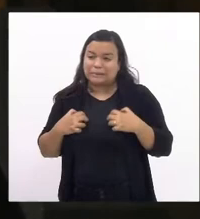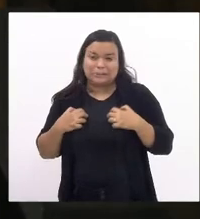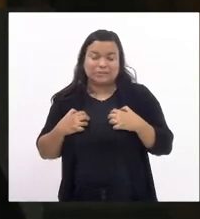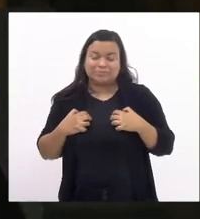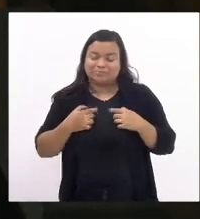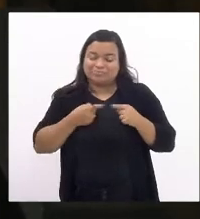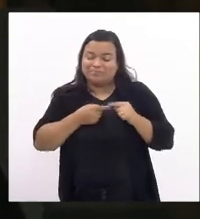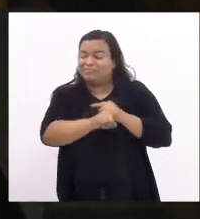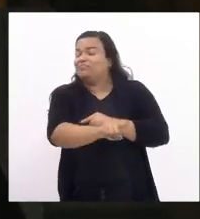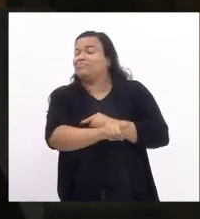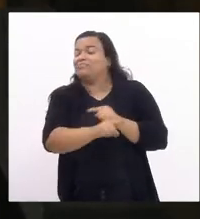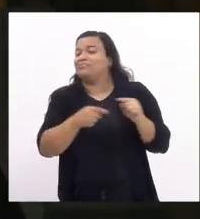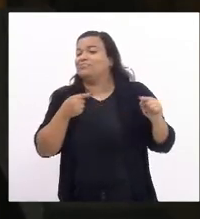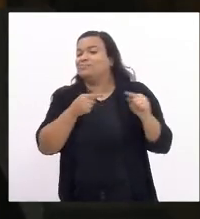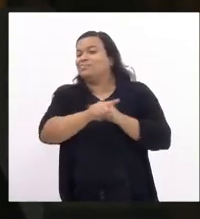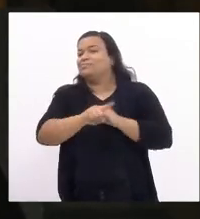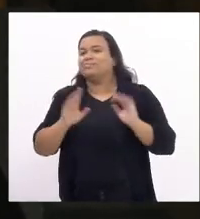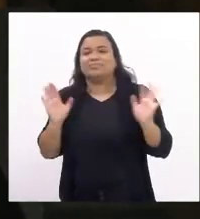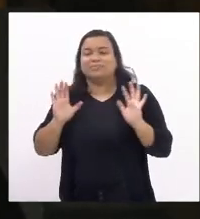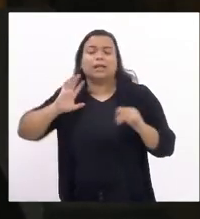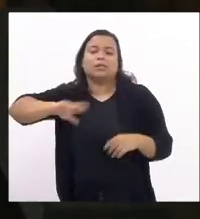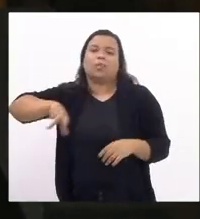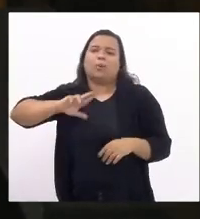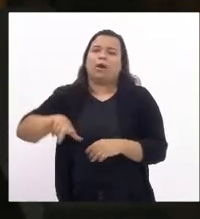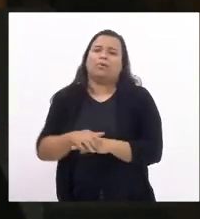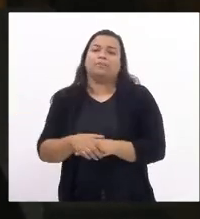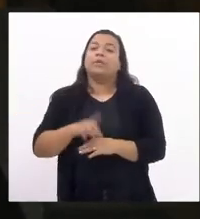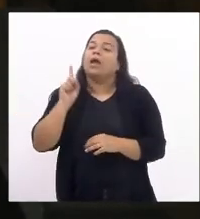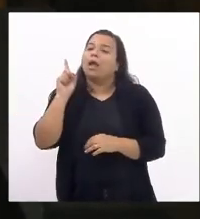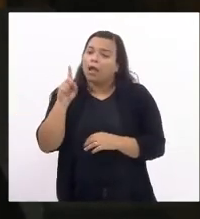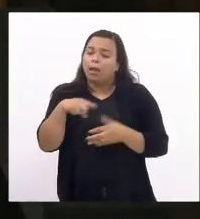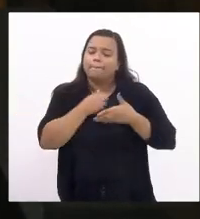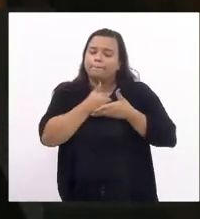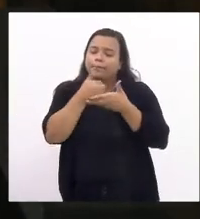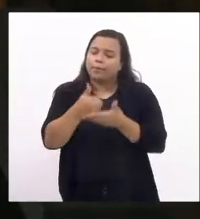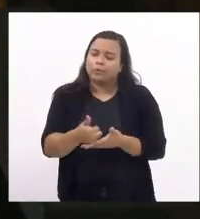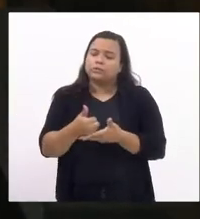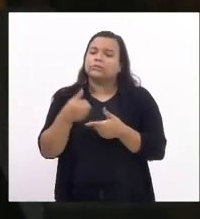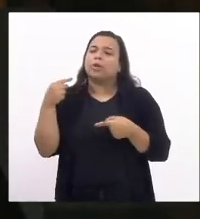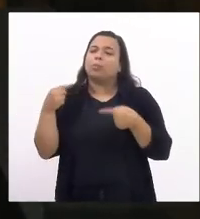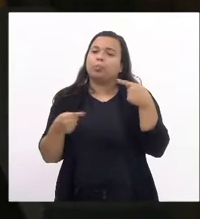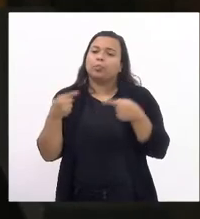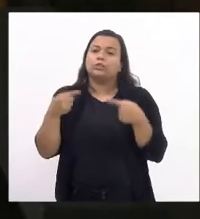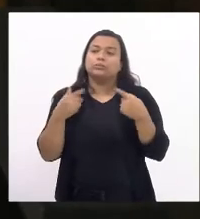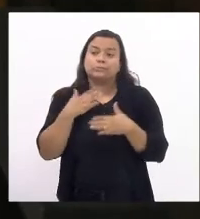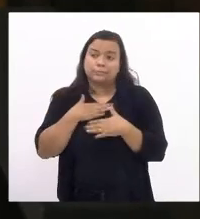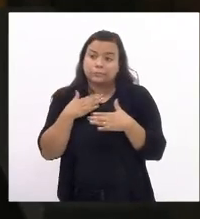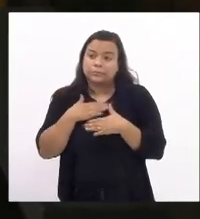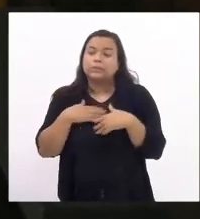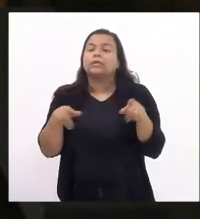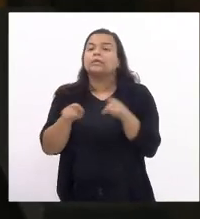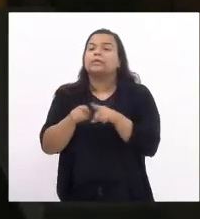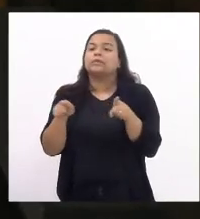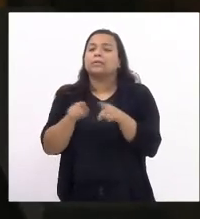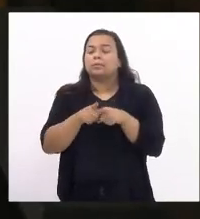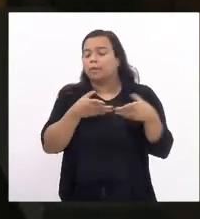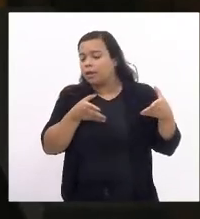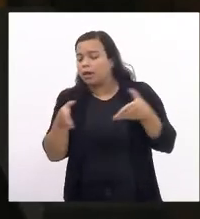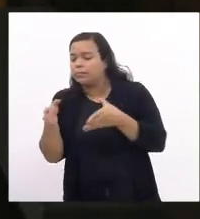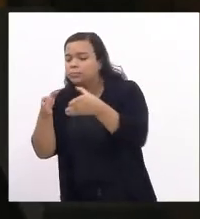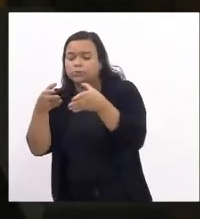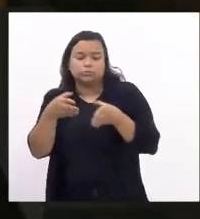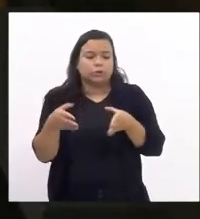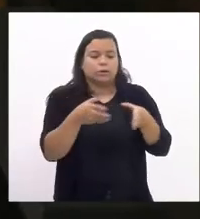ou simpatias. É questão de uma posição política e de caminhos que a gente quer para o